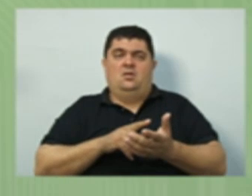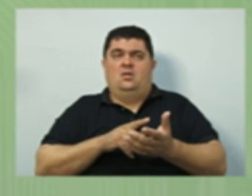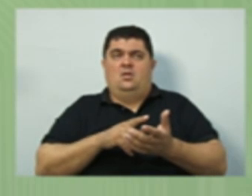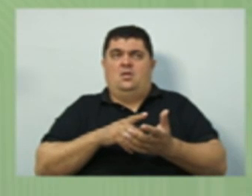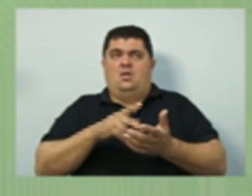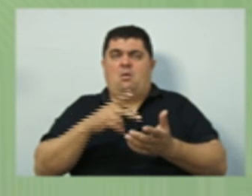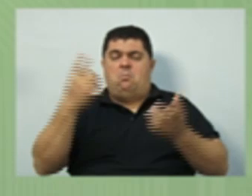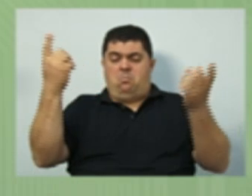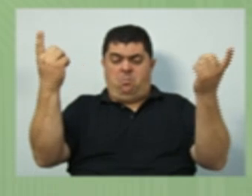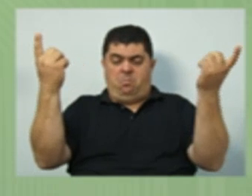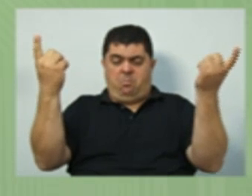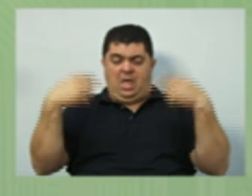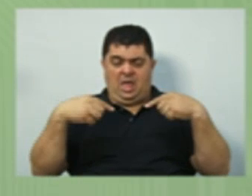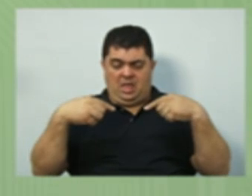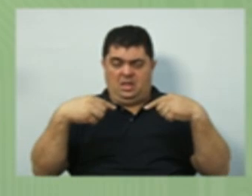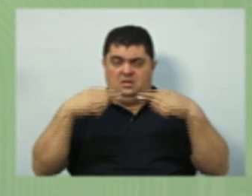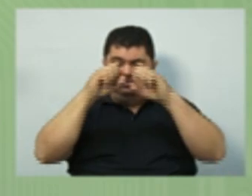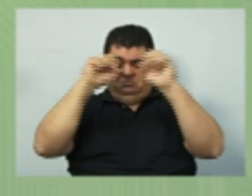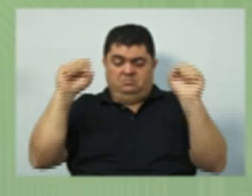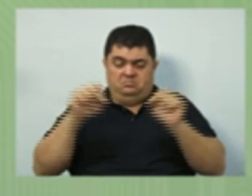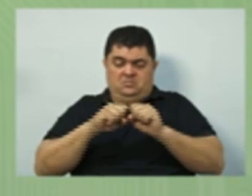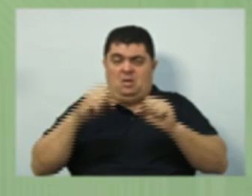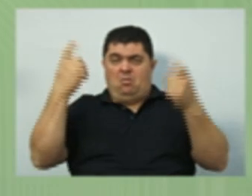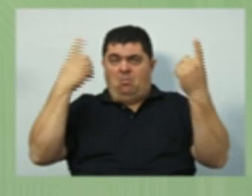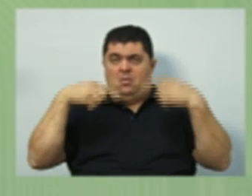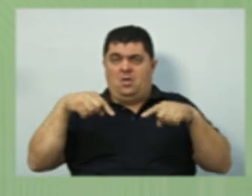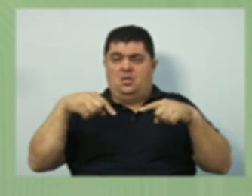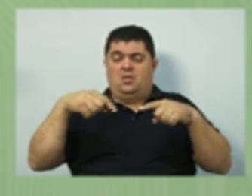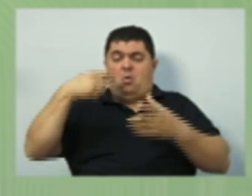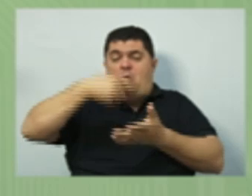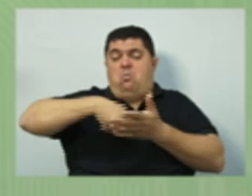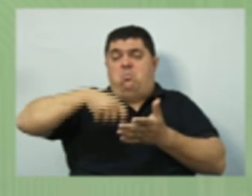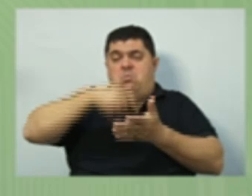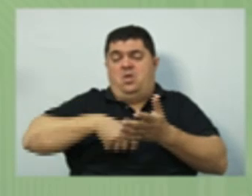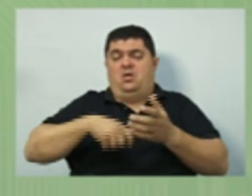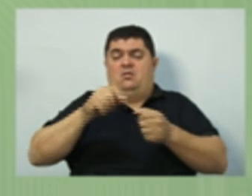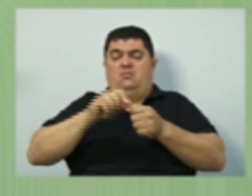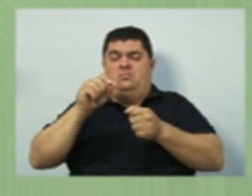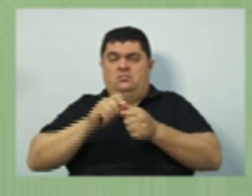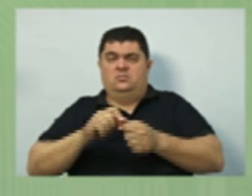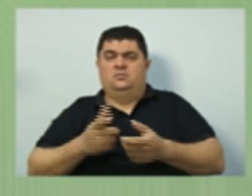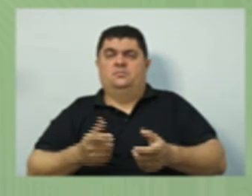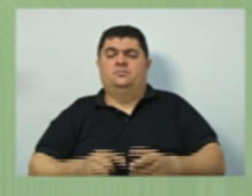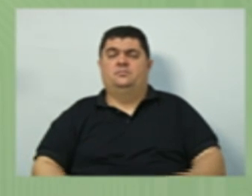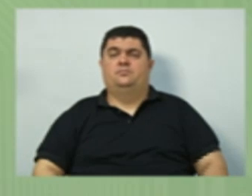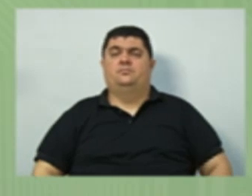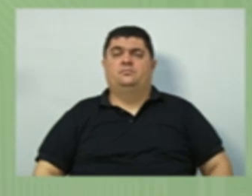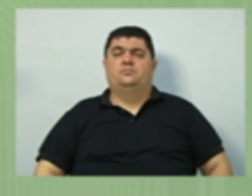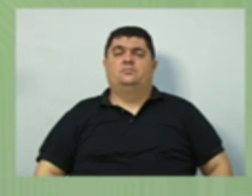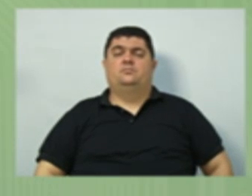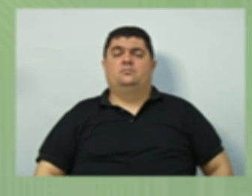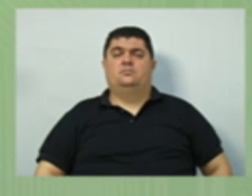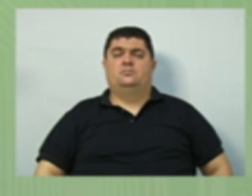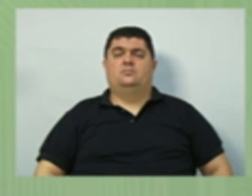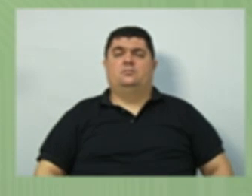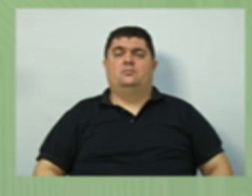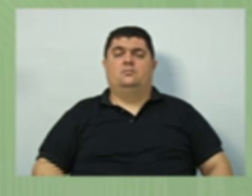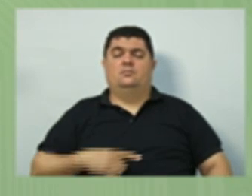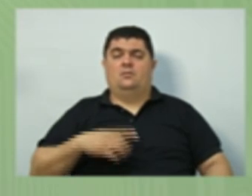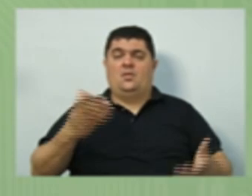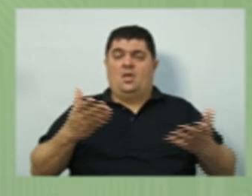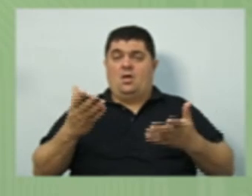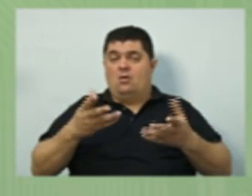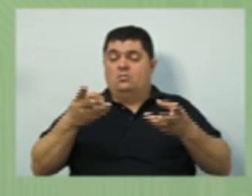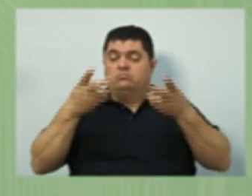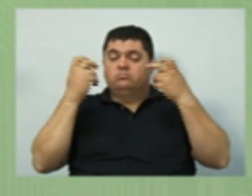submetidos a um sistema que não nos condiz, que não nos deixa dentro da realidade. E neste momento nós podemos perceber,